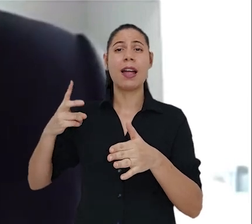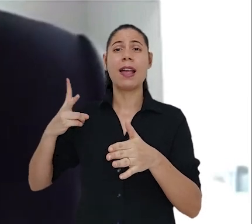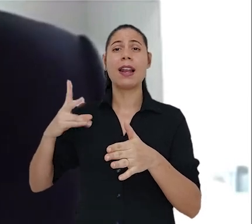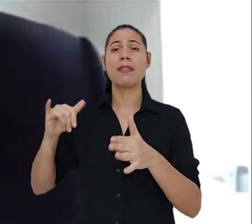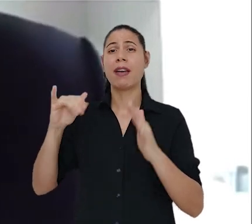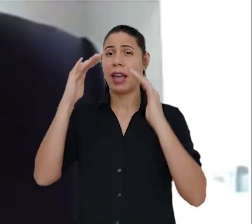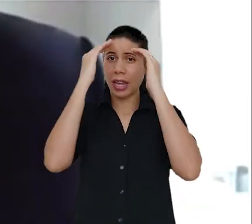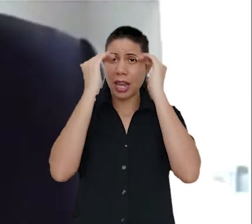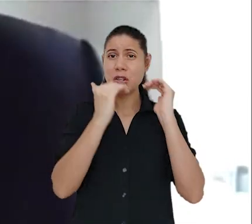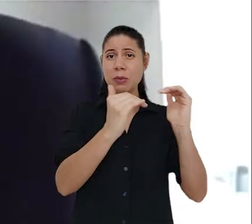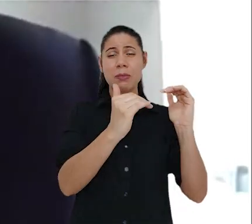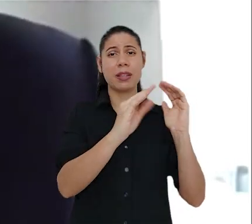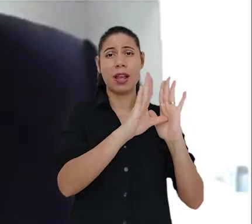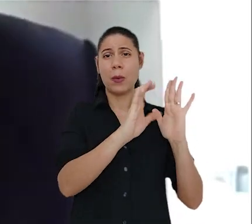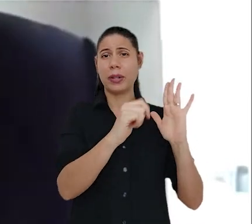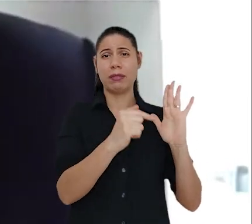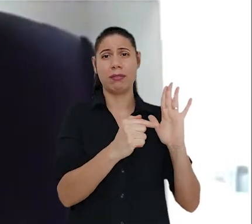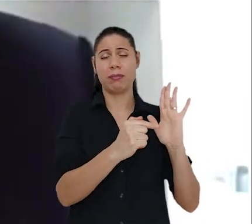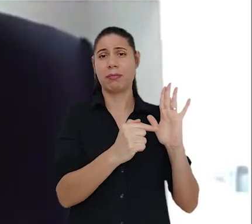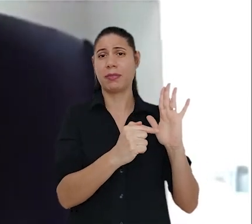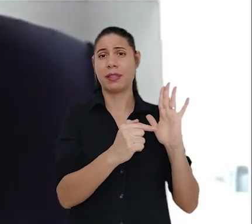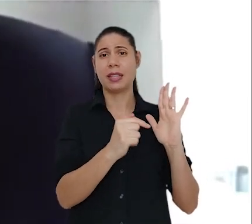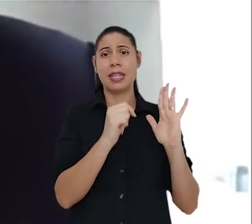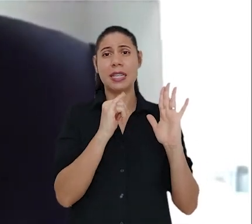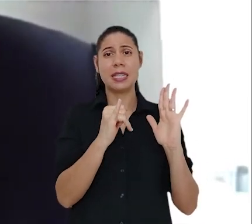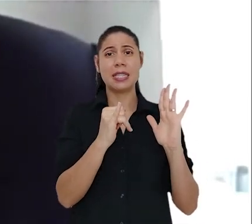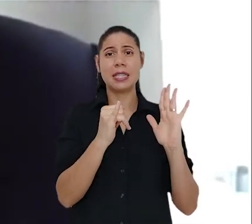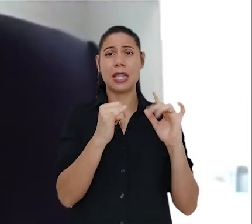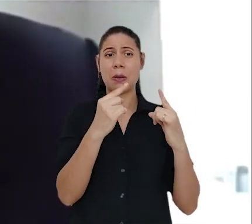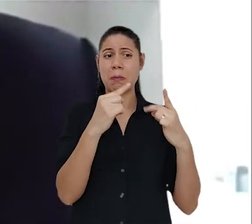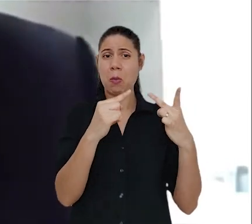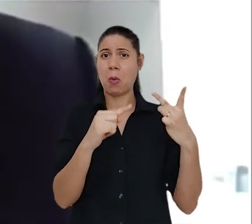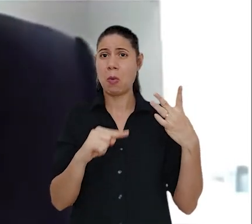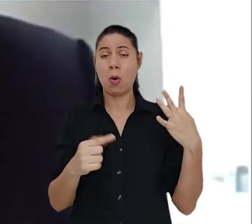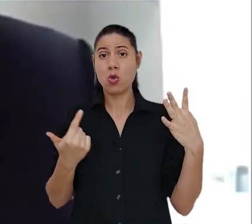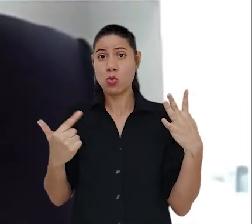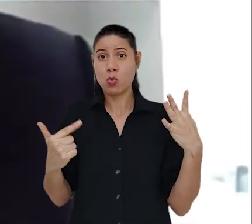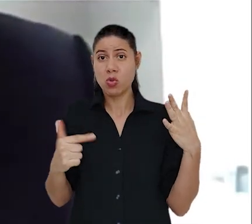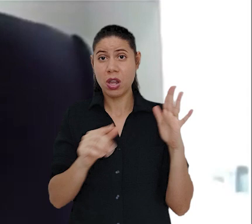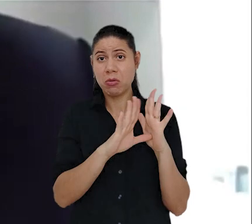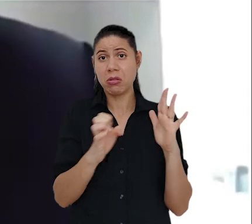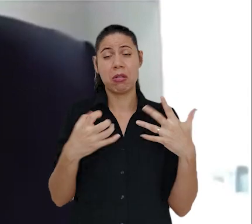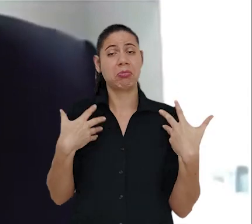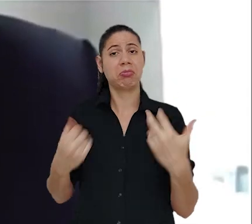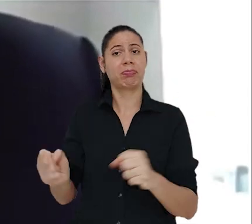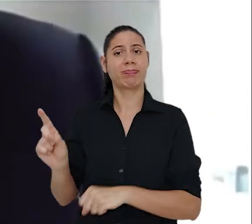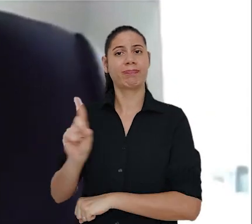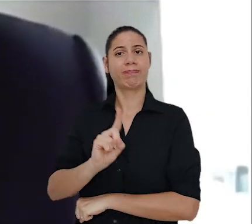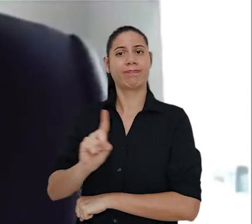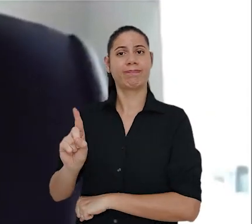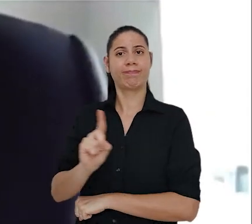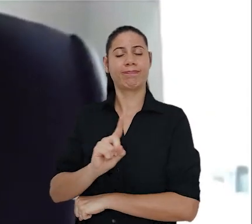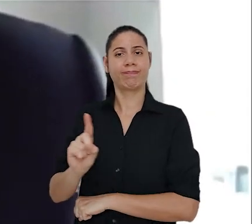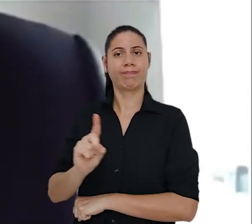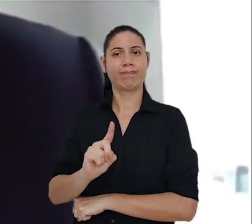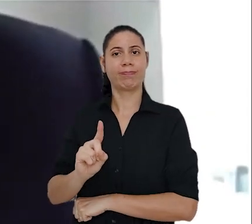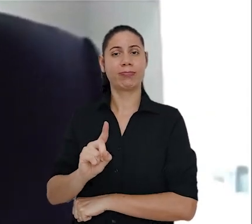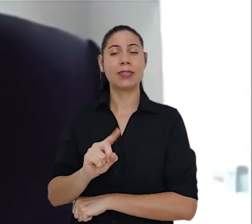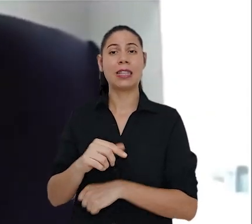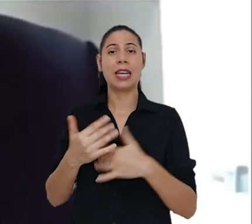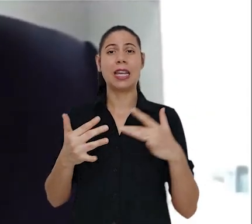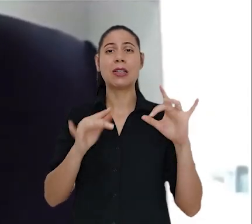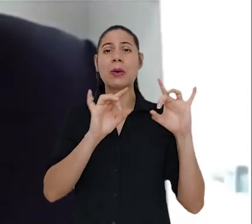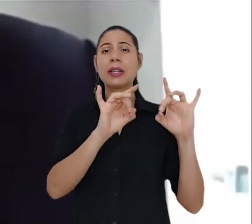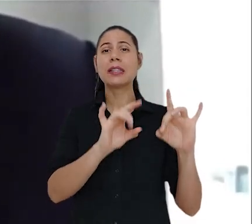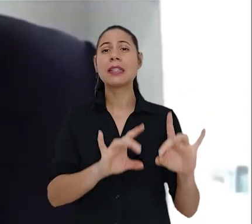exatamente conforme o edital. Todas as desconformidades, tudo aquilo que não se incluir no edital, ela não vai acolher. Então, as exceções que